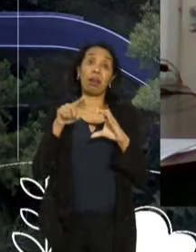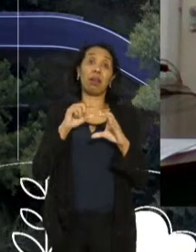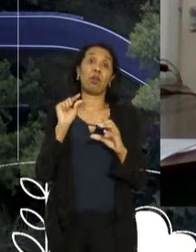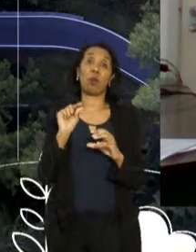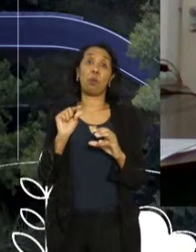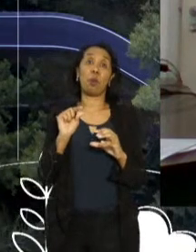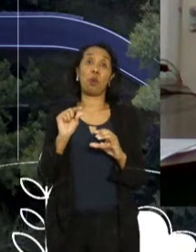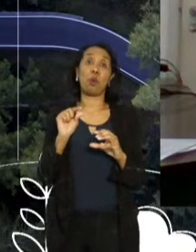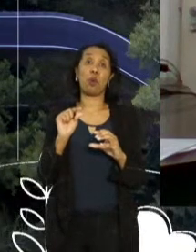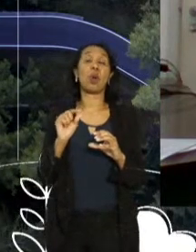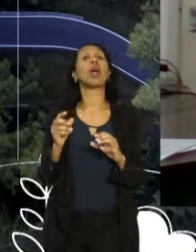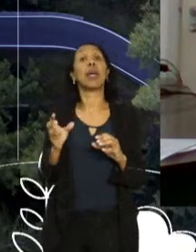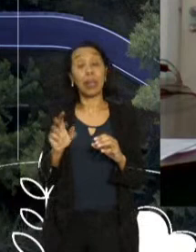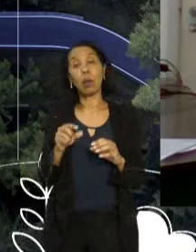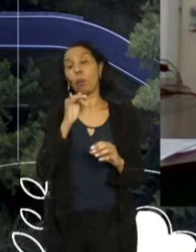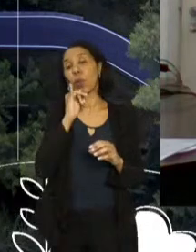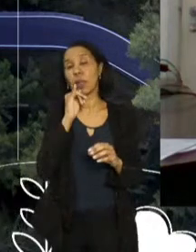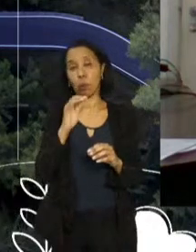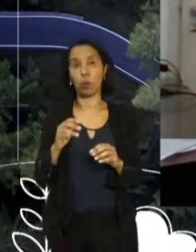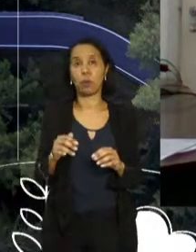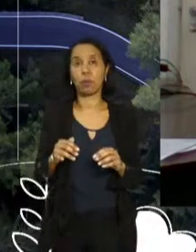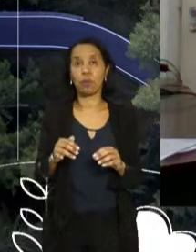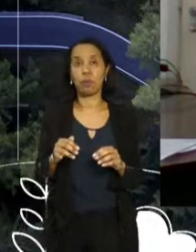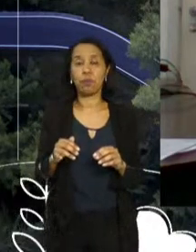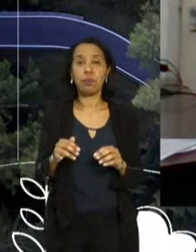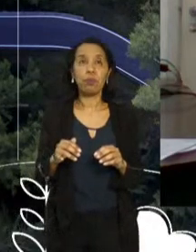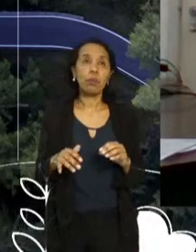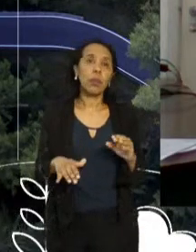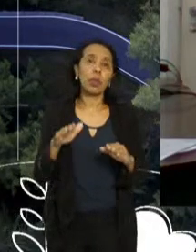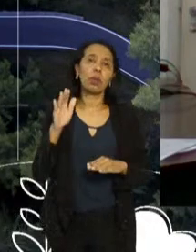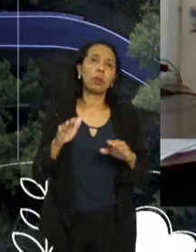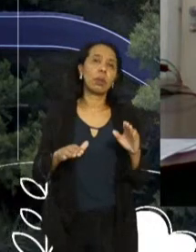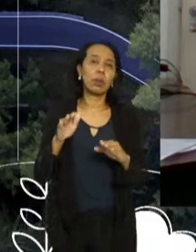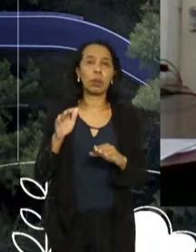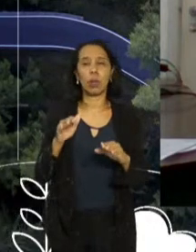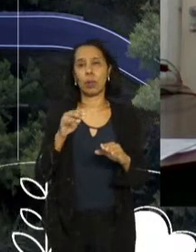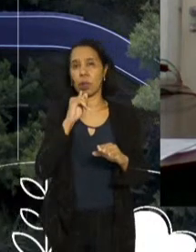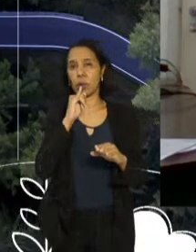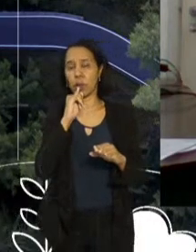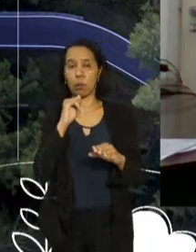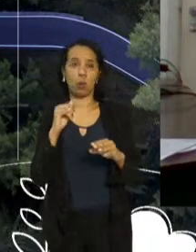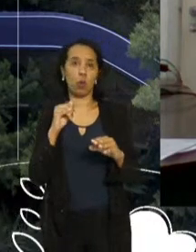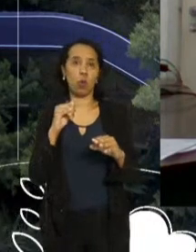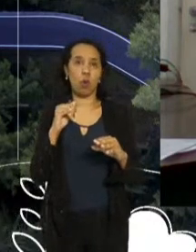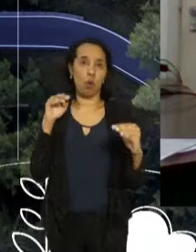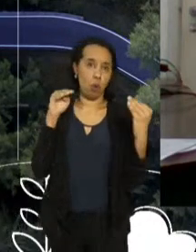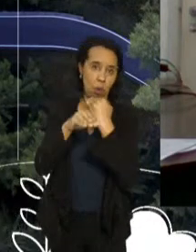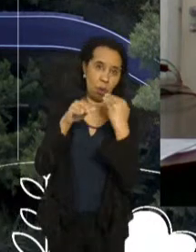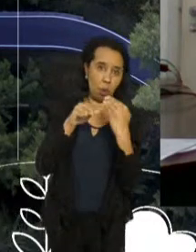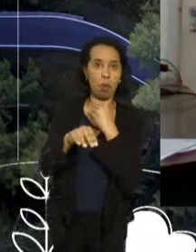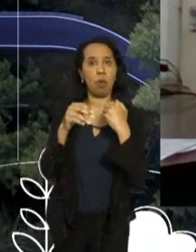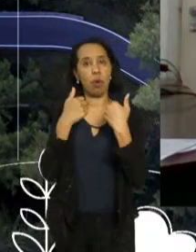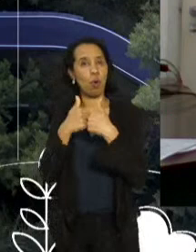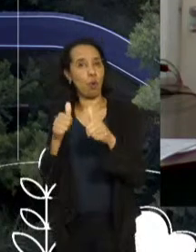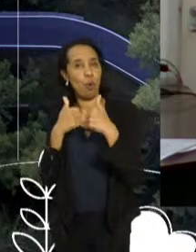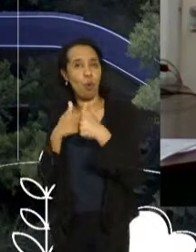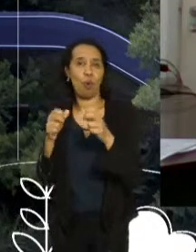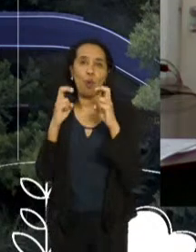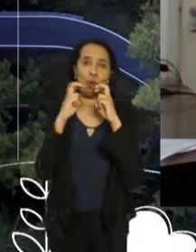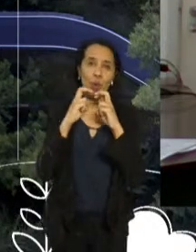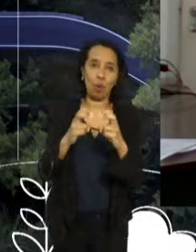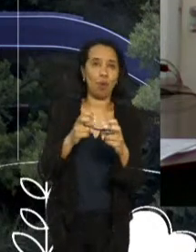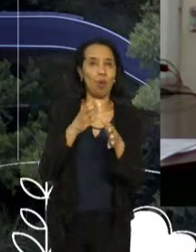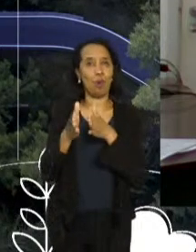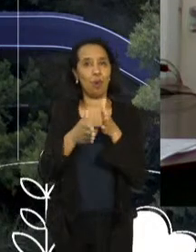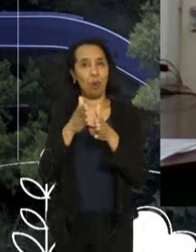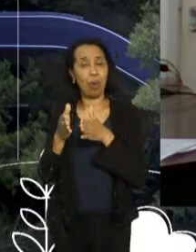Então, por exemplo, talvez o transporte público seja um bom